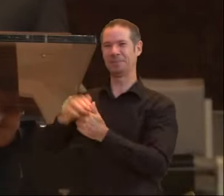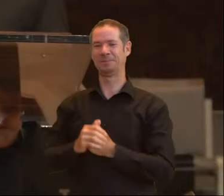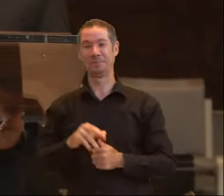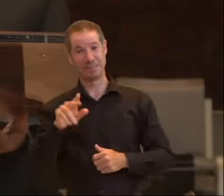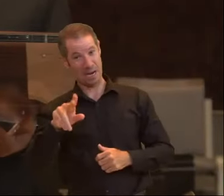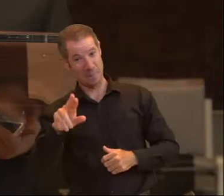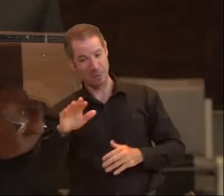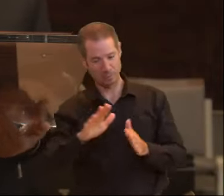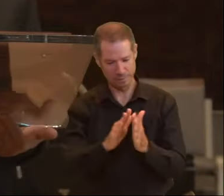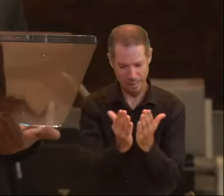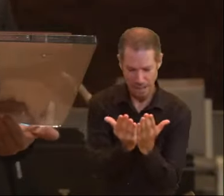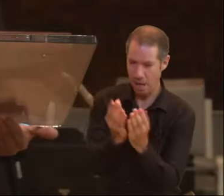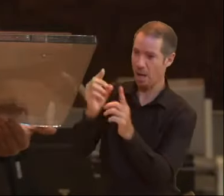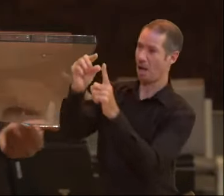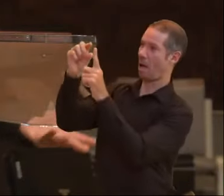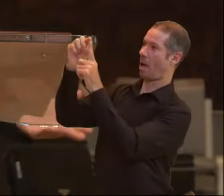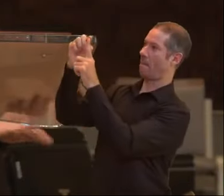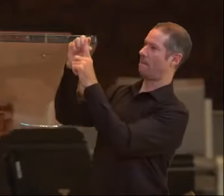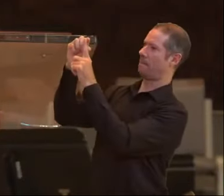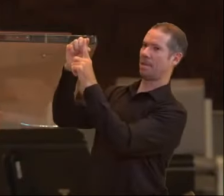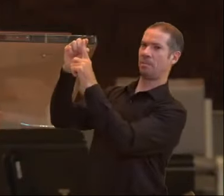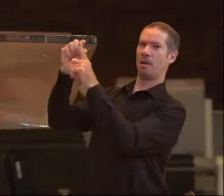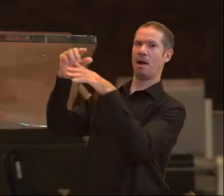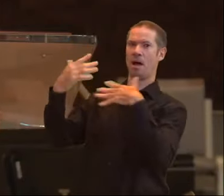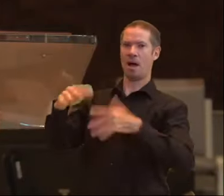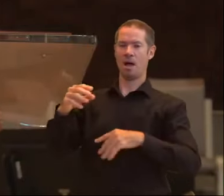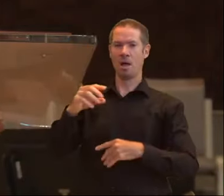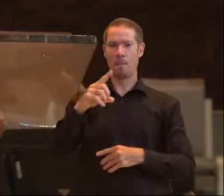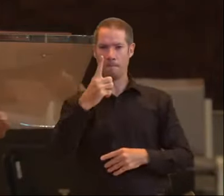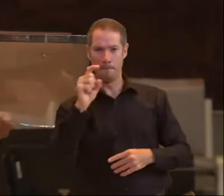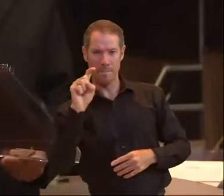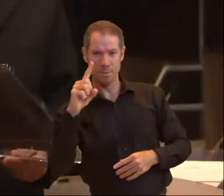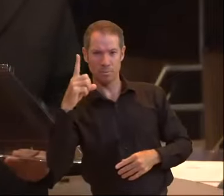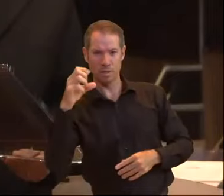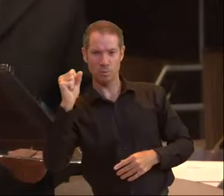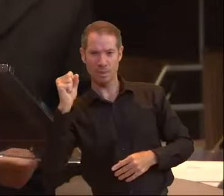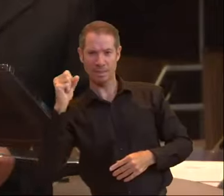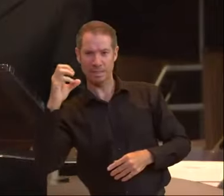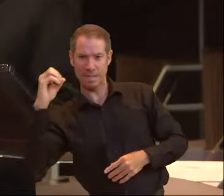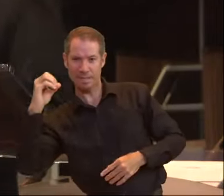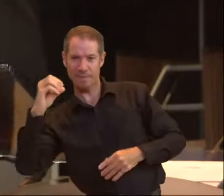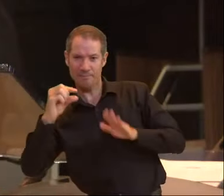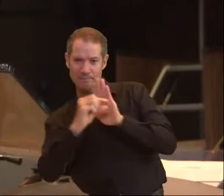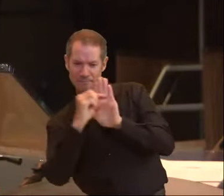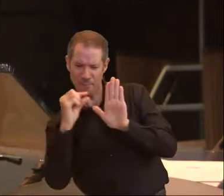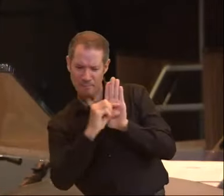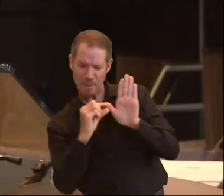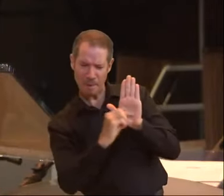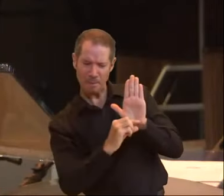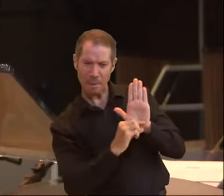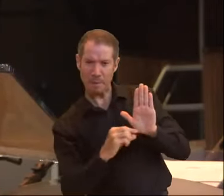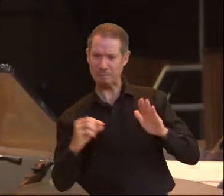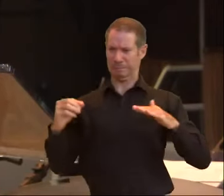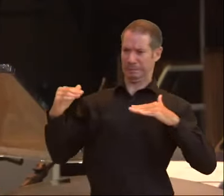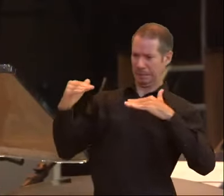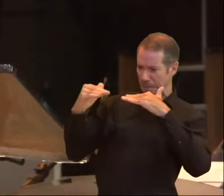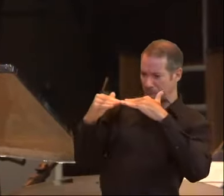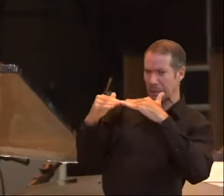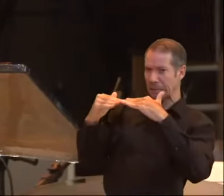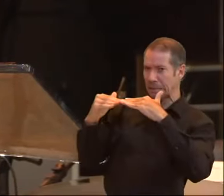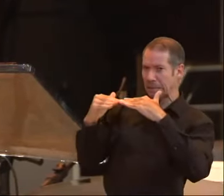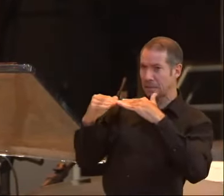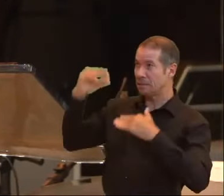Irmãos, a Bíblia tem 31.180 versículos por aí. Seria muita coincidência.